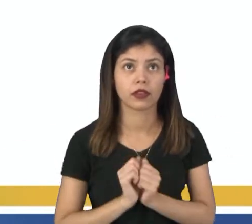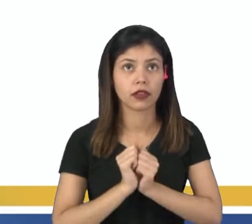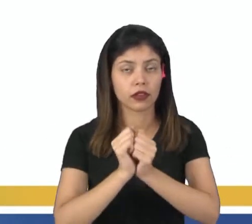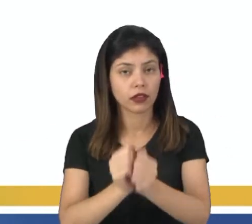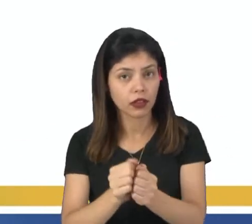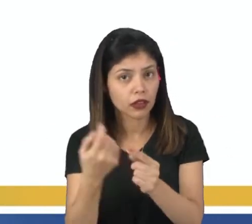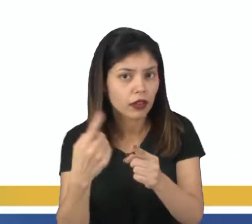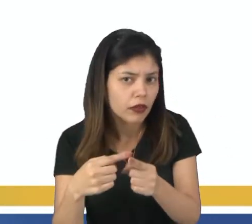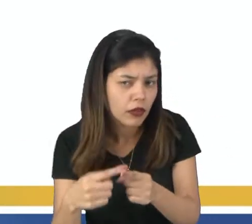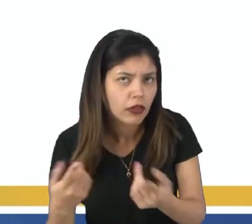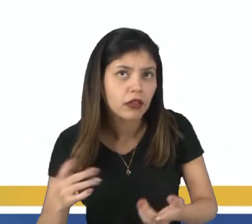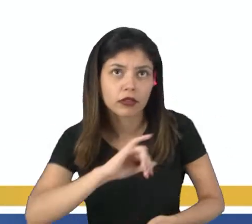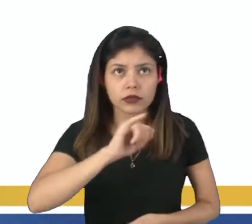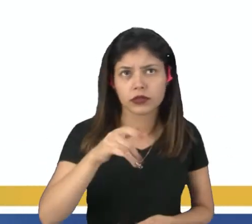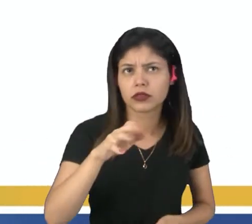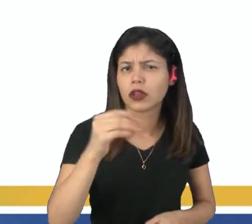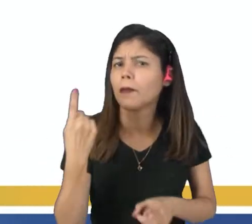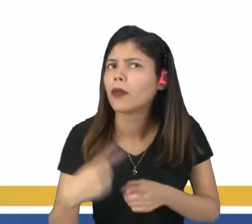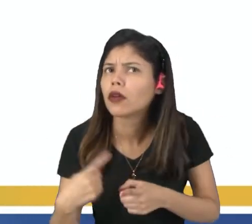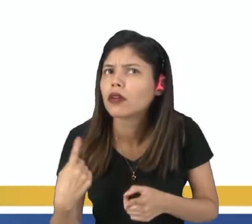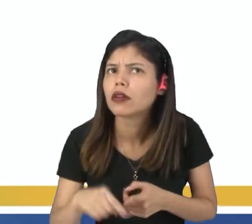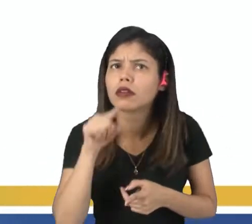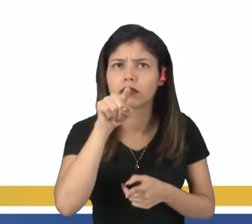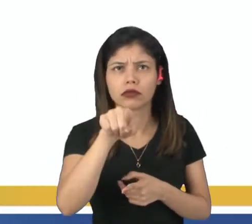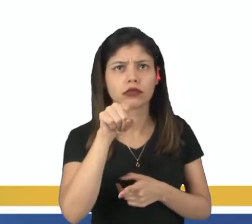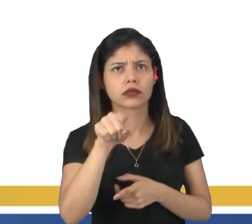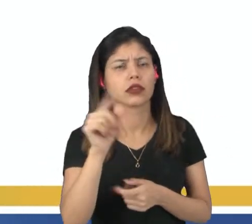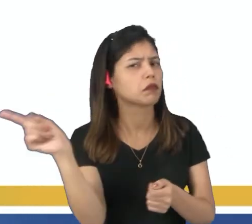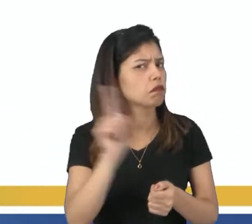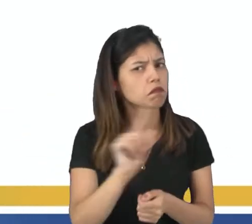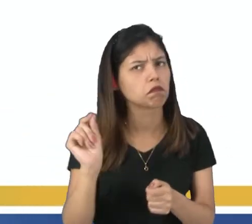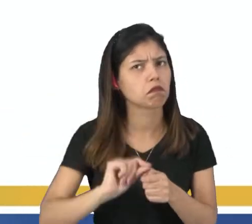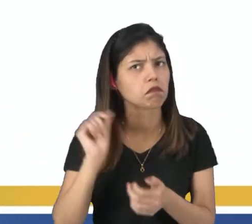esse tipo de porquê. "Joãozinho, por que